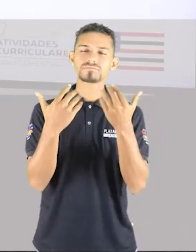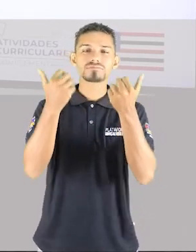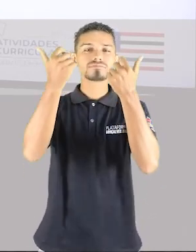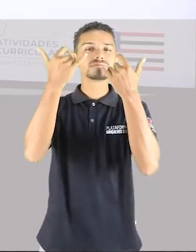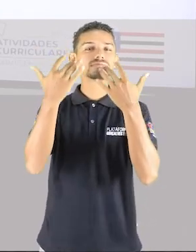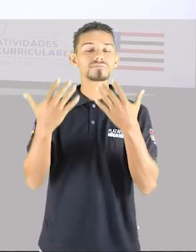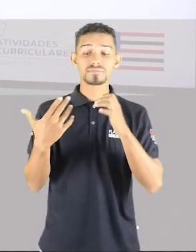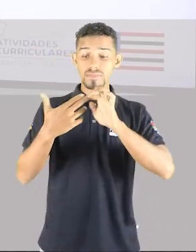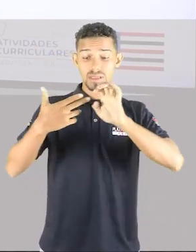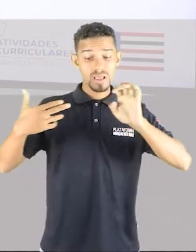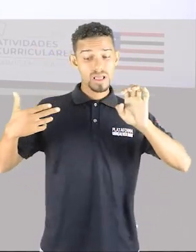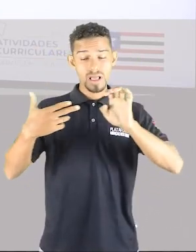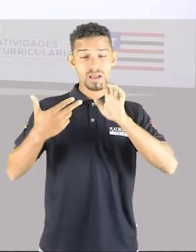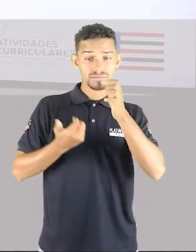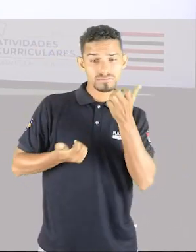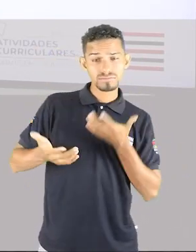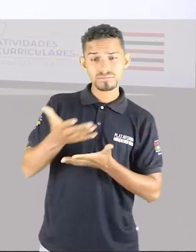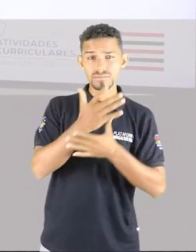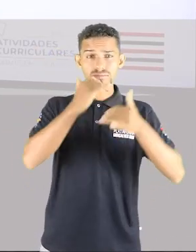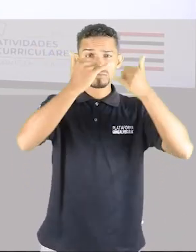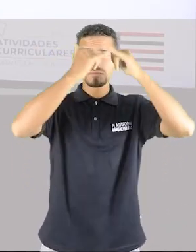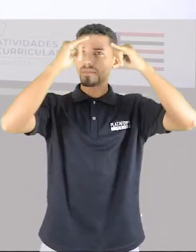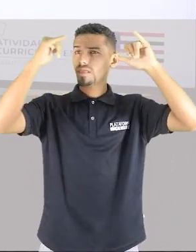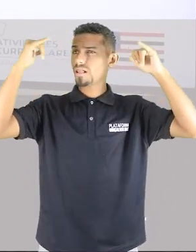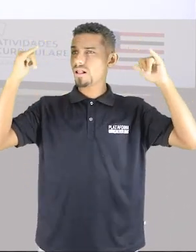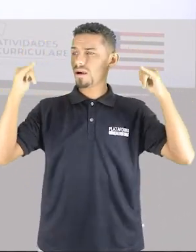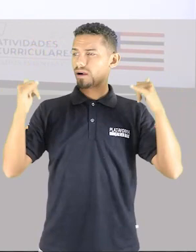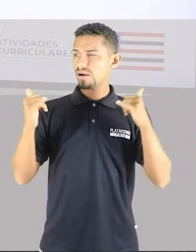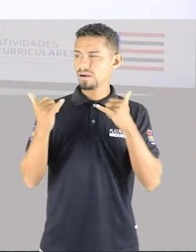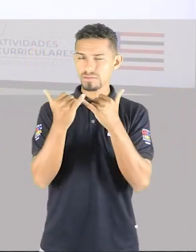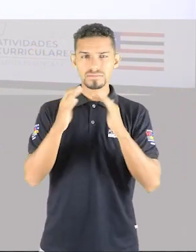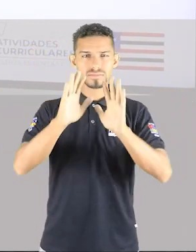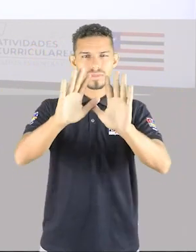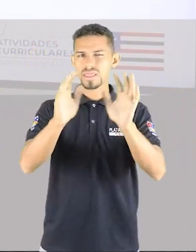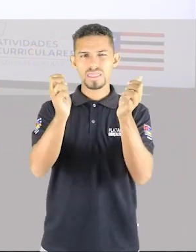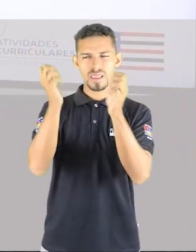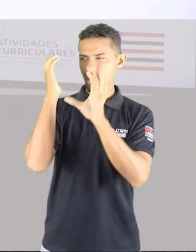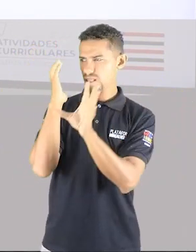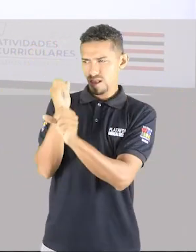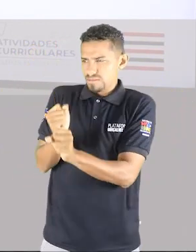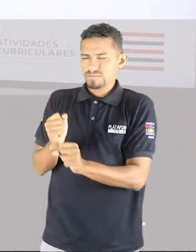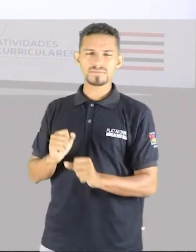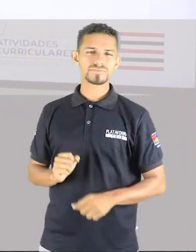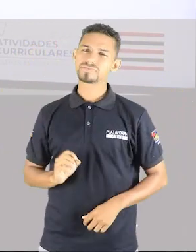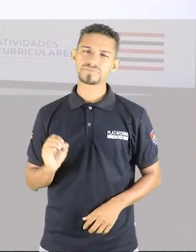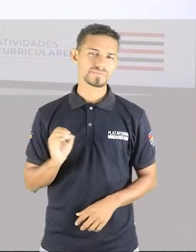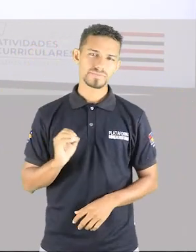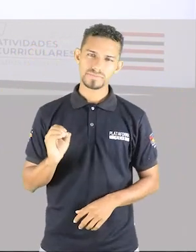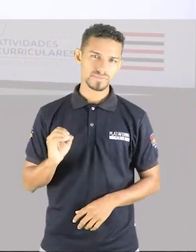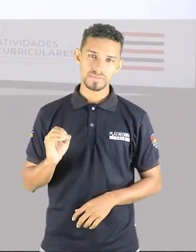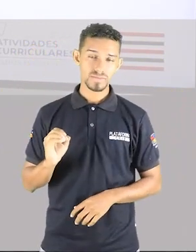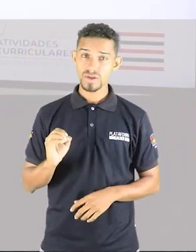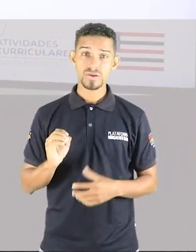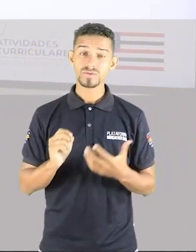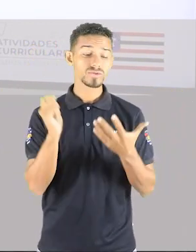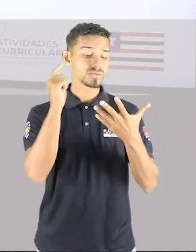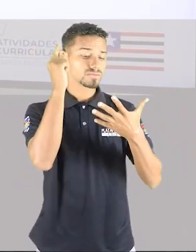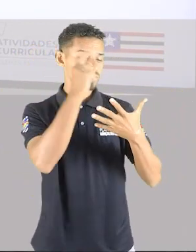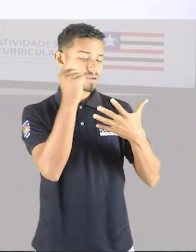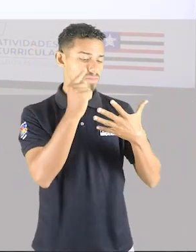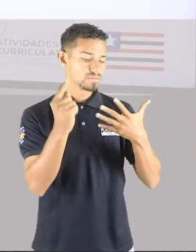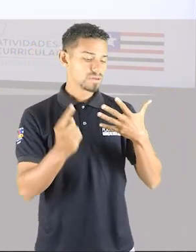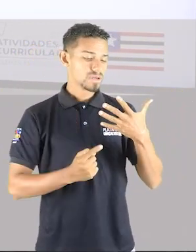tá a gente não vai fazer conta apenas falar sobre eles a função